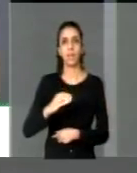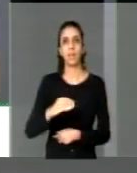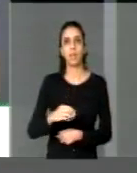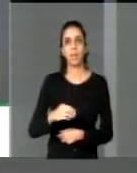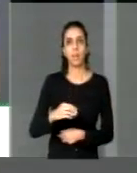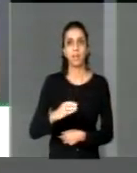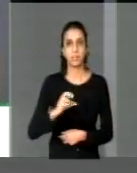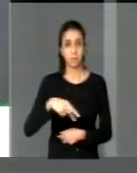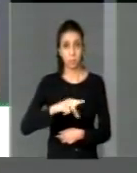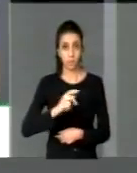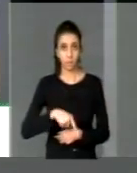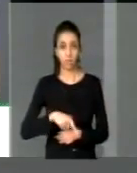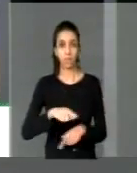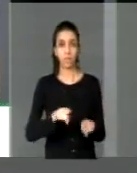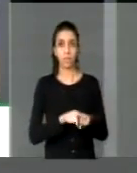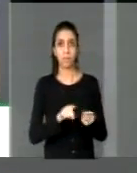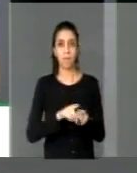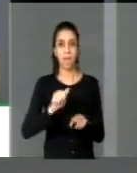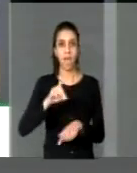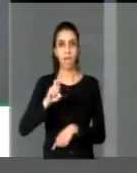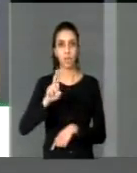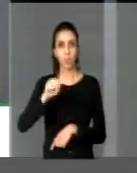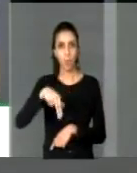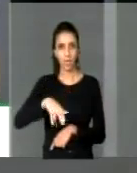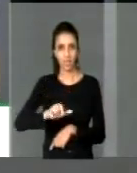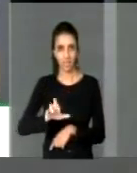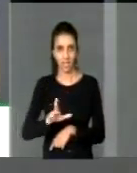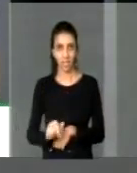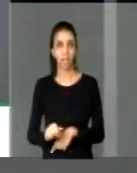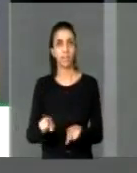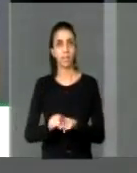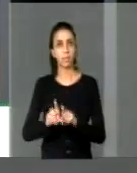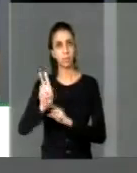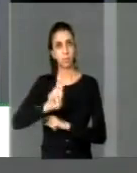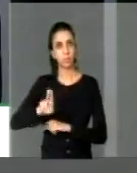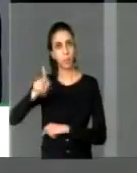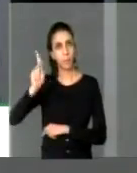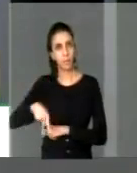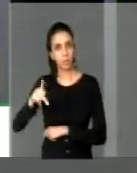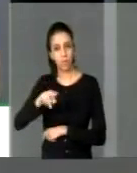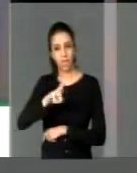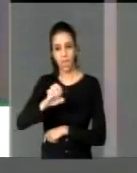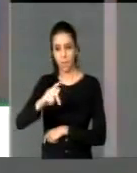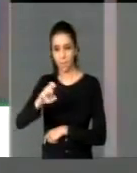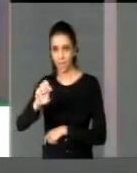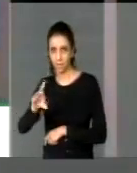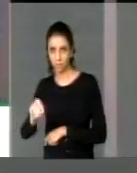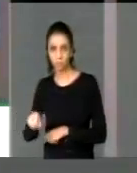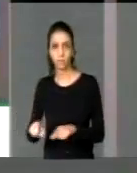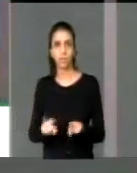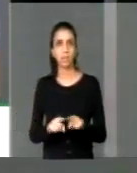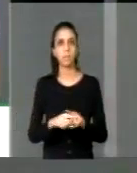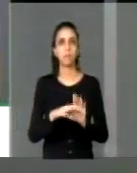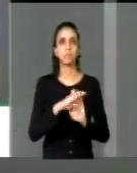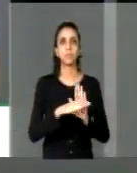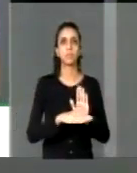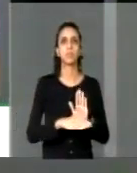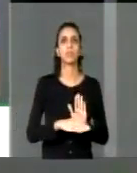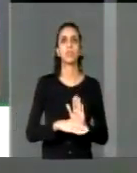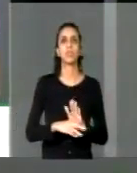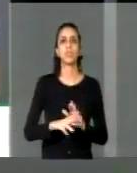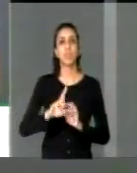Regime Aduaneiro Especial de Exportação e Produção de Petróleo e Gás Natural, REPETRO, o Programa de Recursos Humanos da